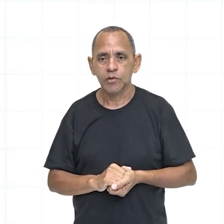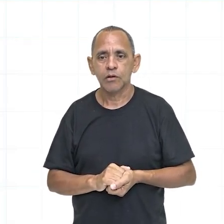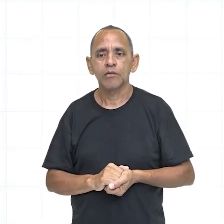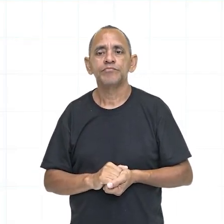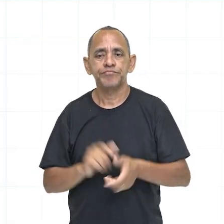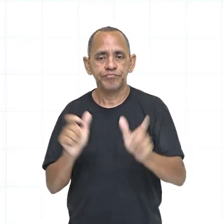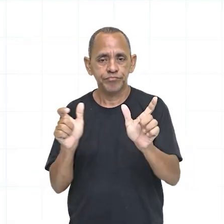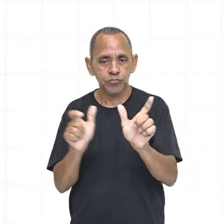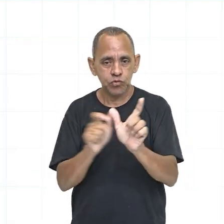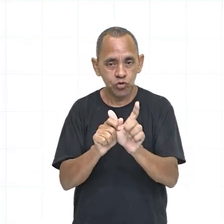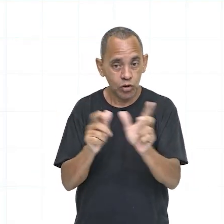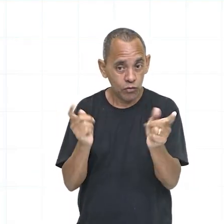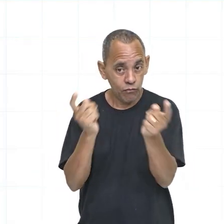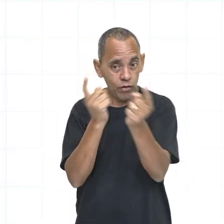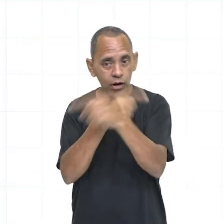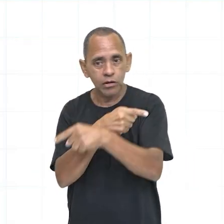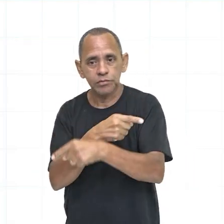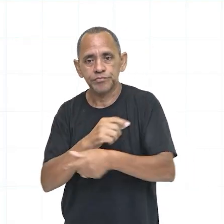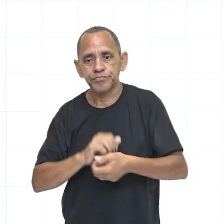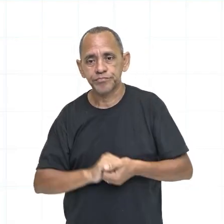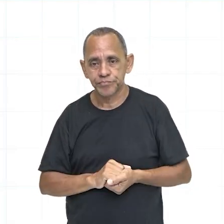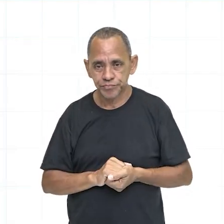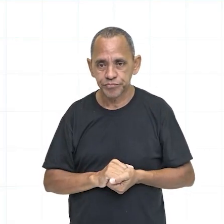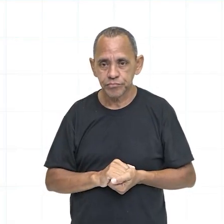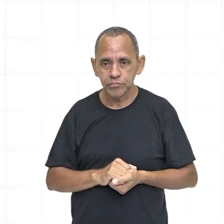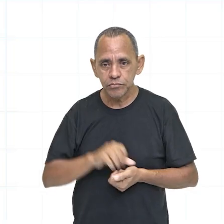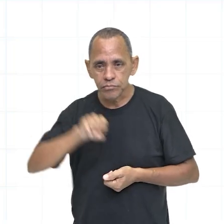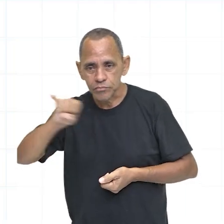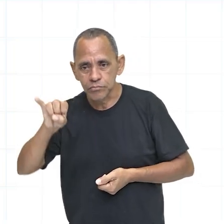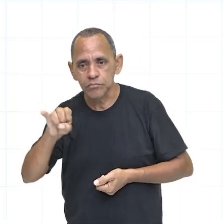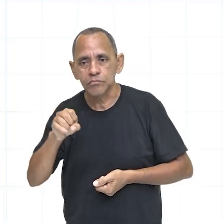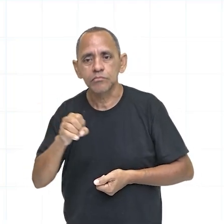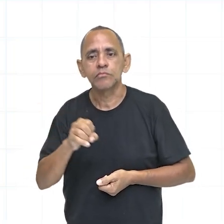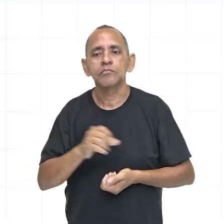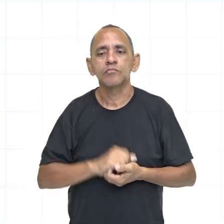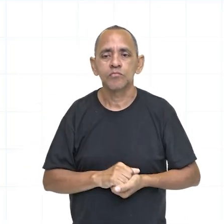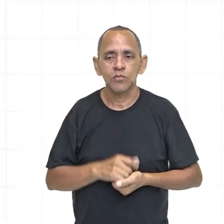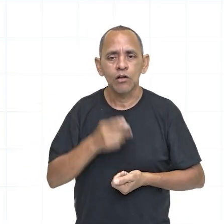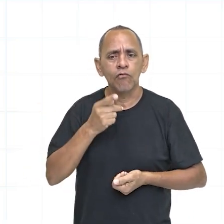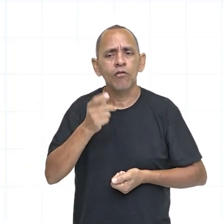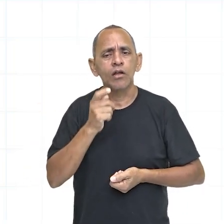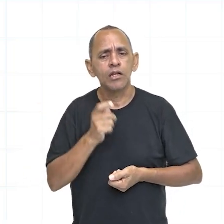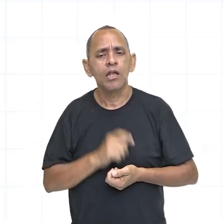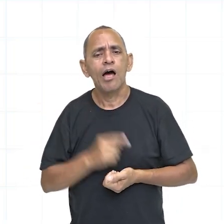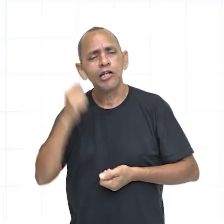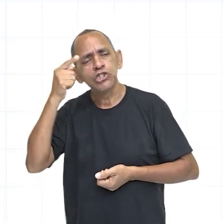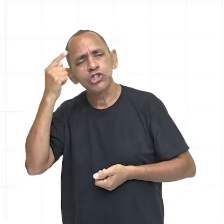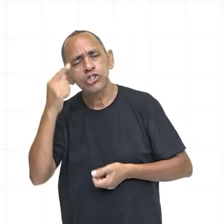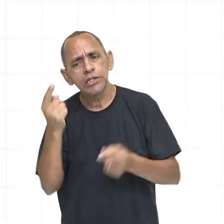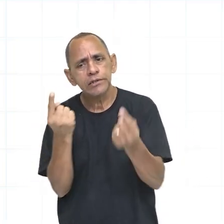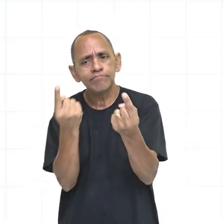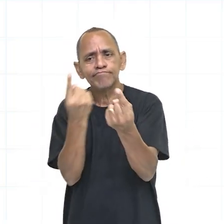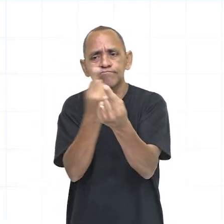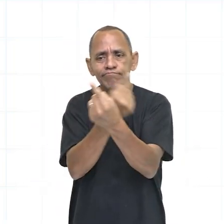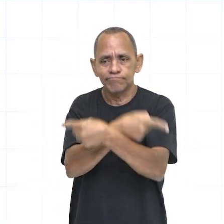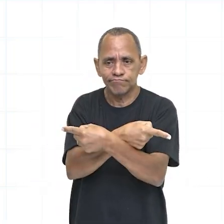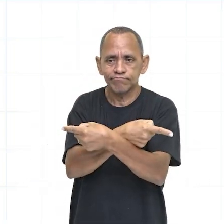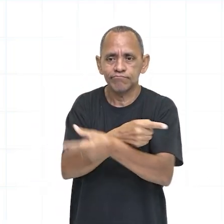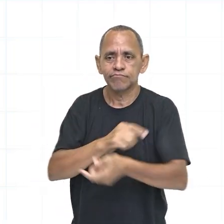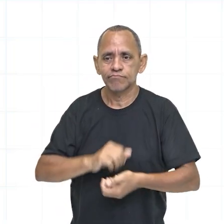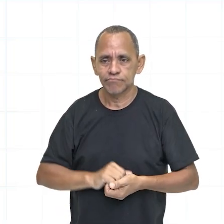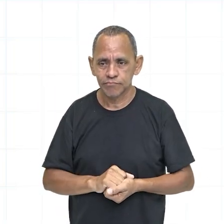conjunções adversativas. Quando você quiser falar de ideias opostas, de contraste,